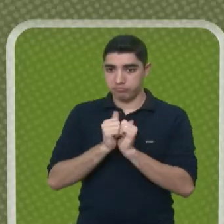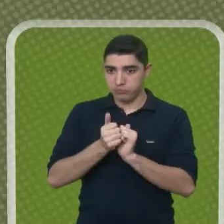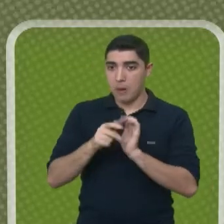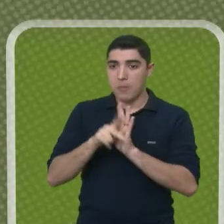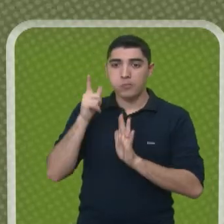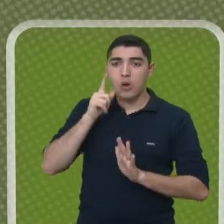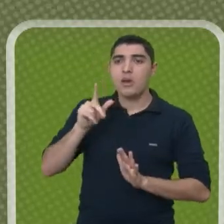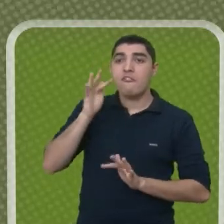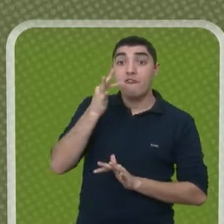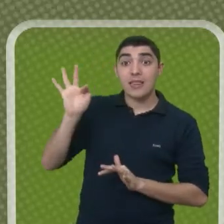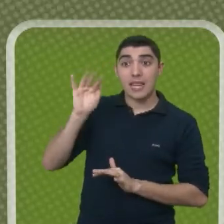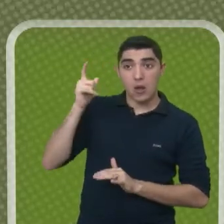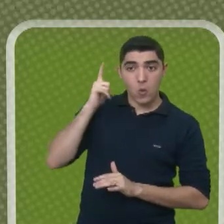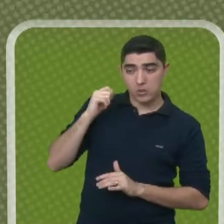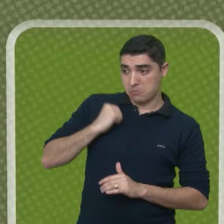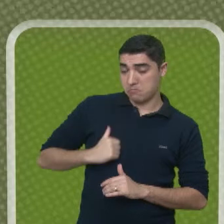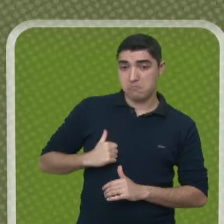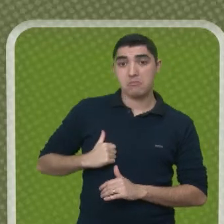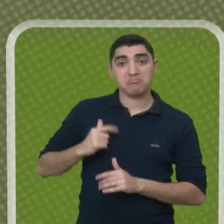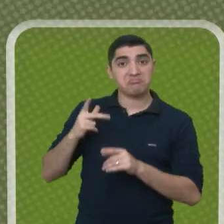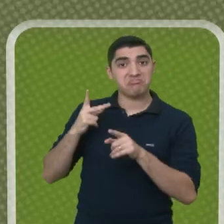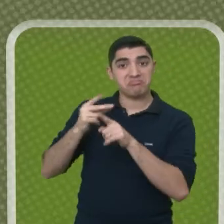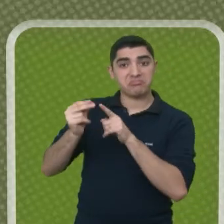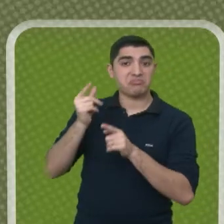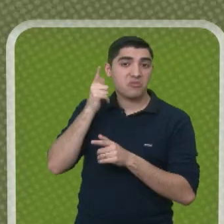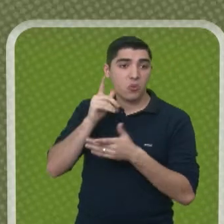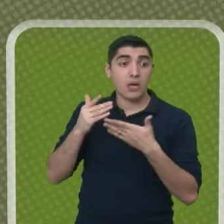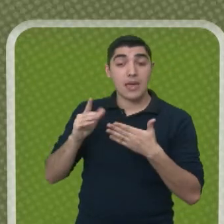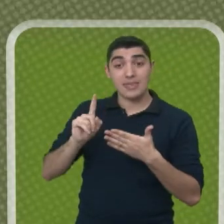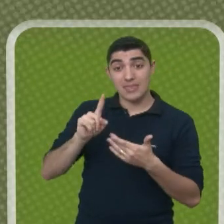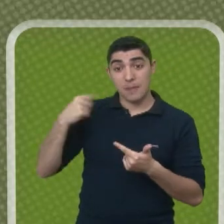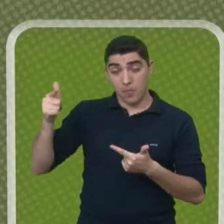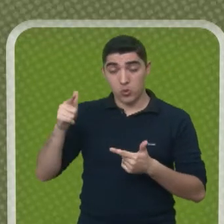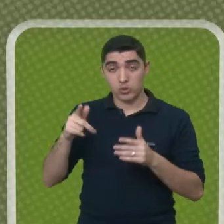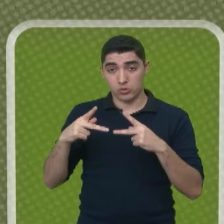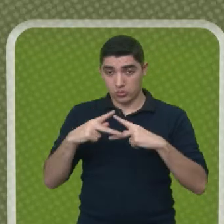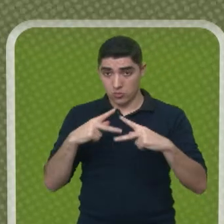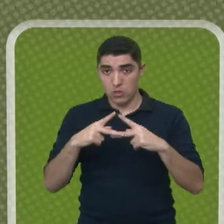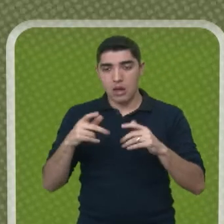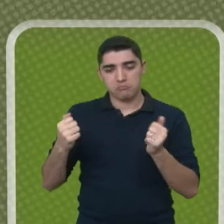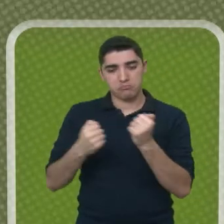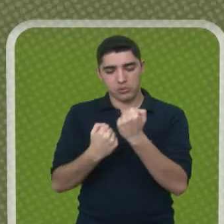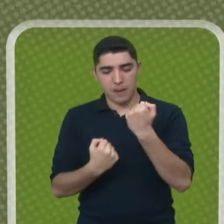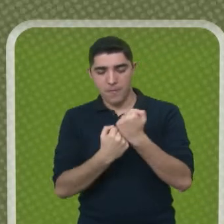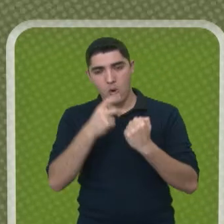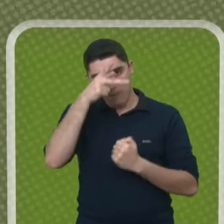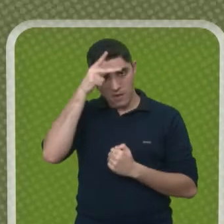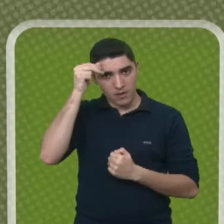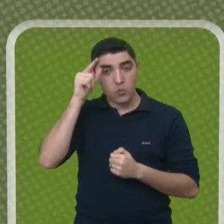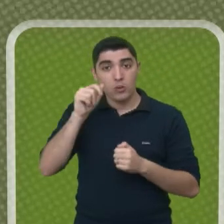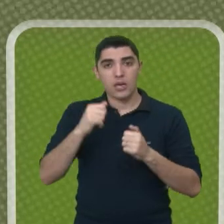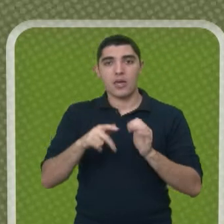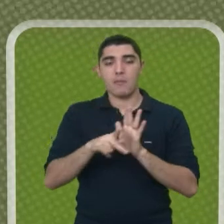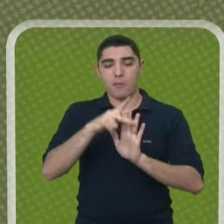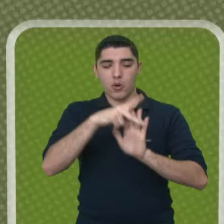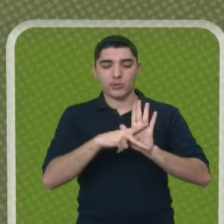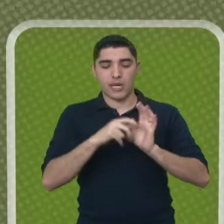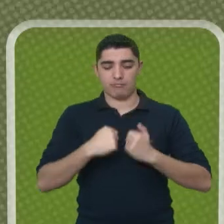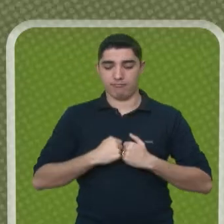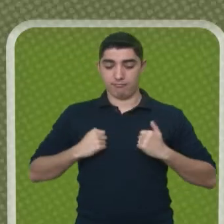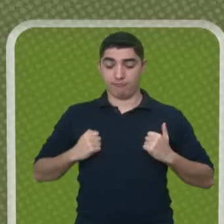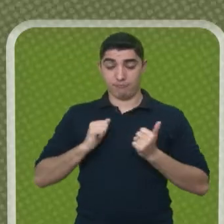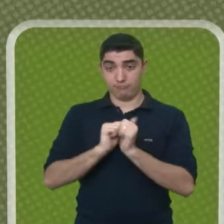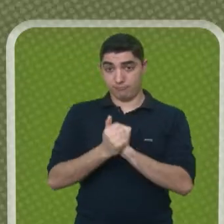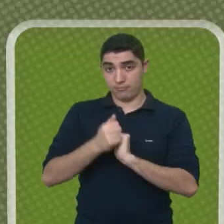próxima temporada. A equipe do São José Hockey disputa a temporada com o apoio da Prefeitura por meio do programa Atleta Cidadão